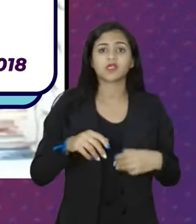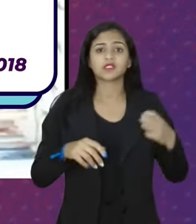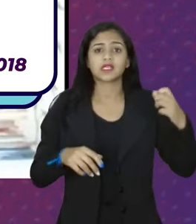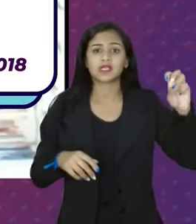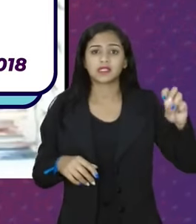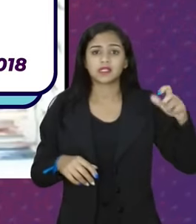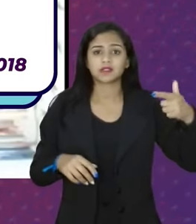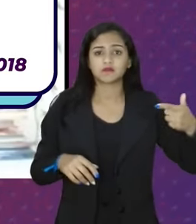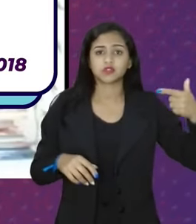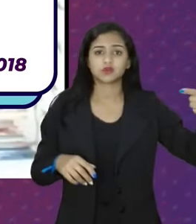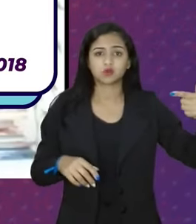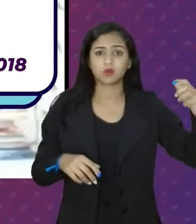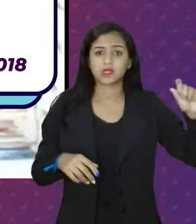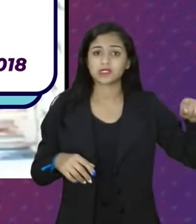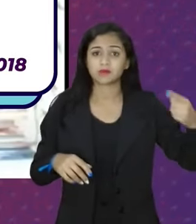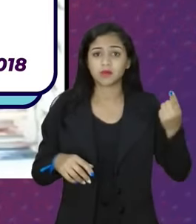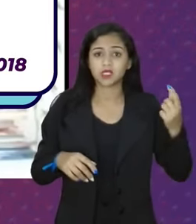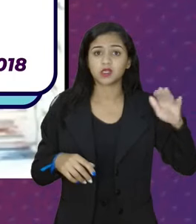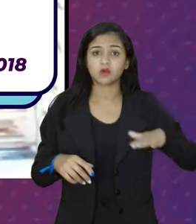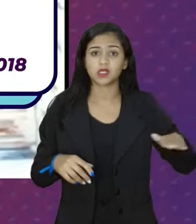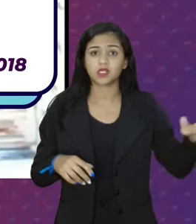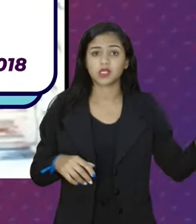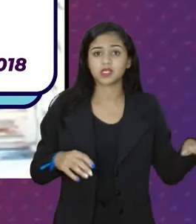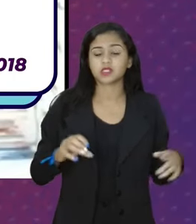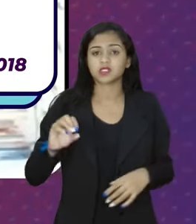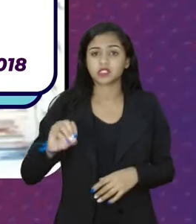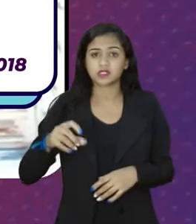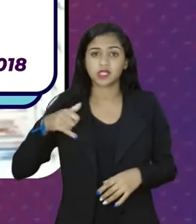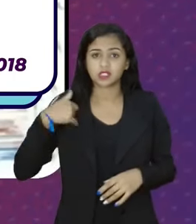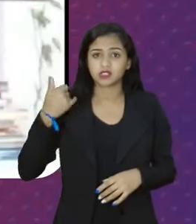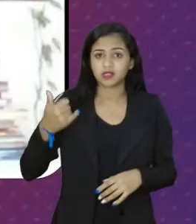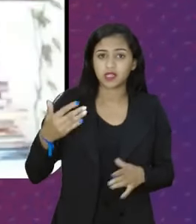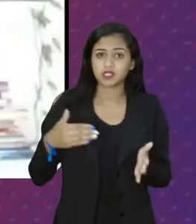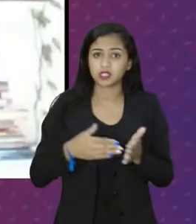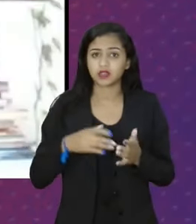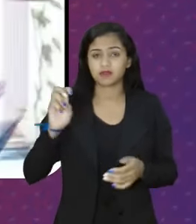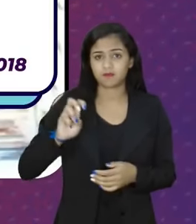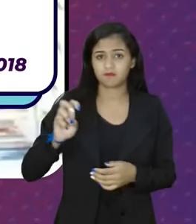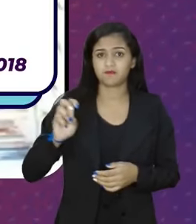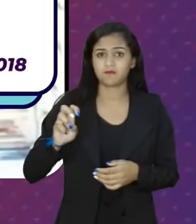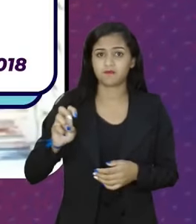15.522.000 crianças na faixa de 0 a 5 anos de idade.